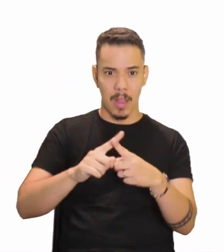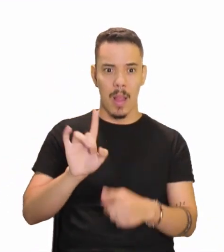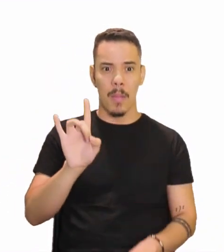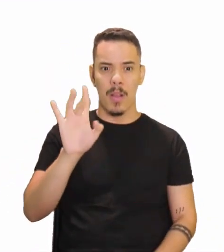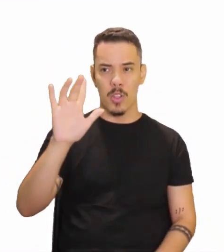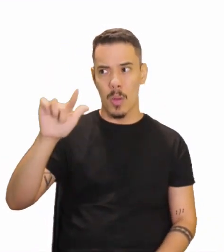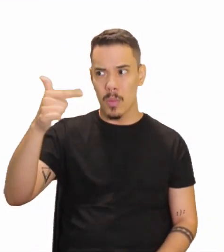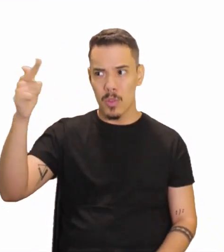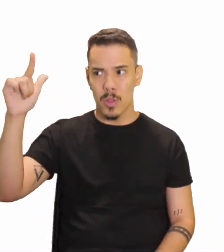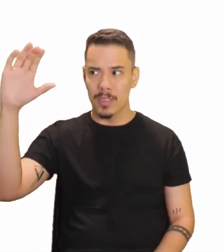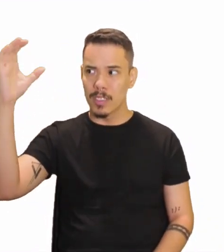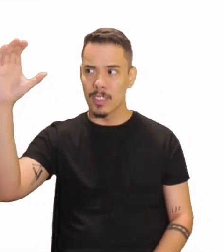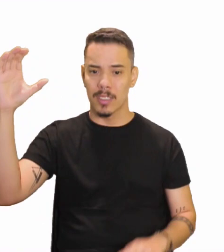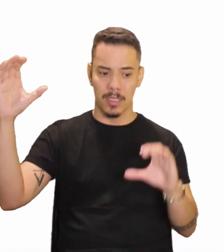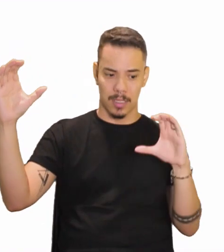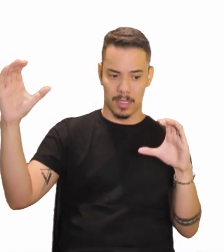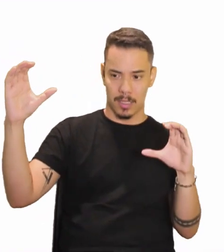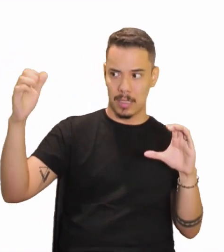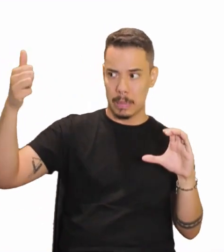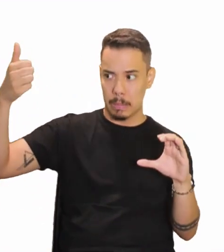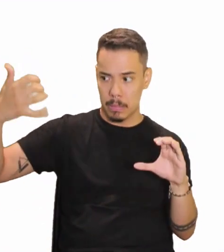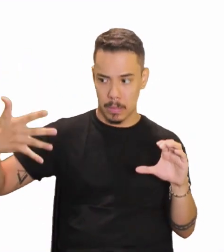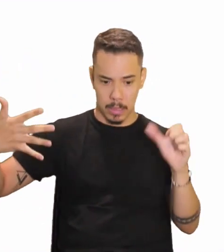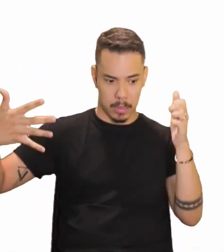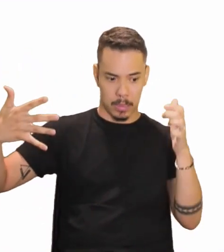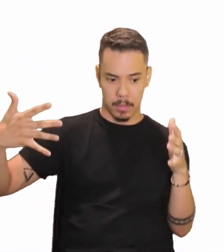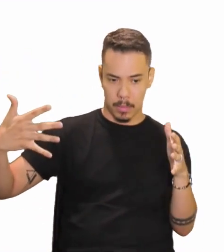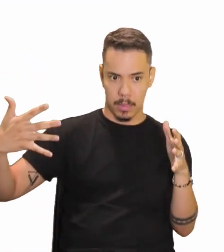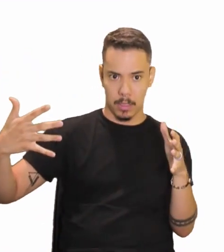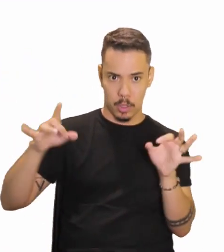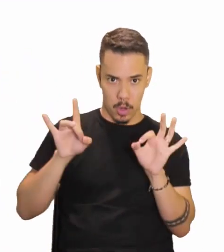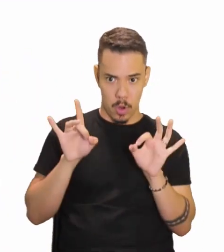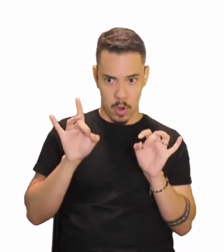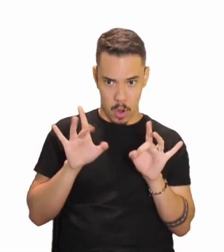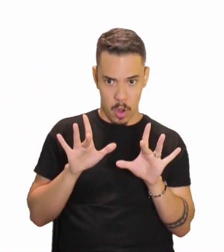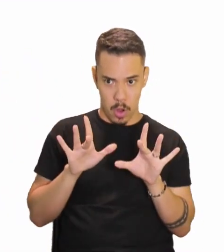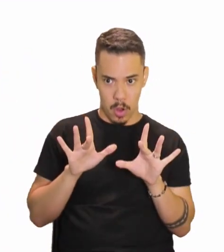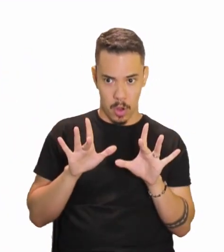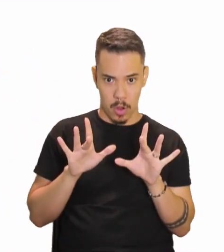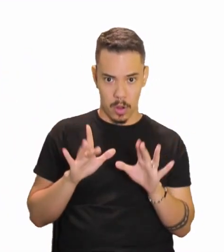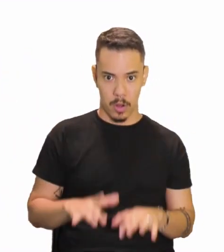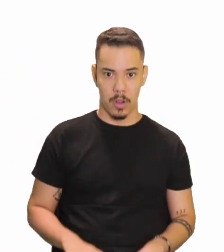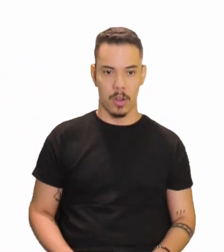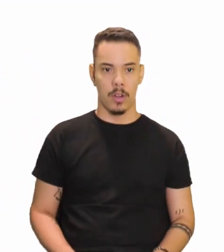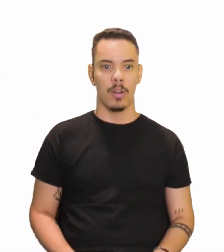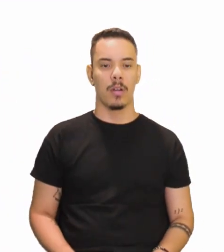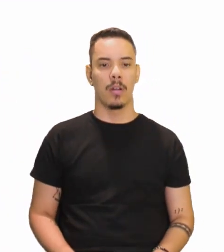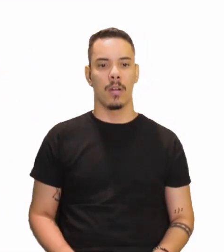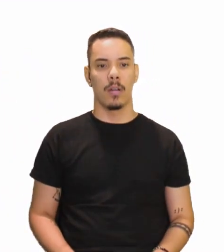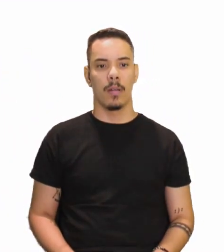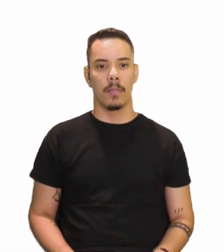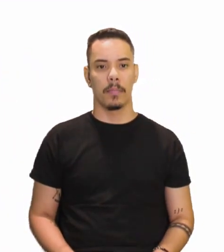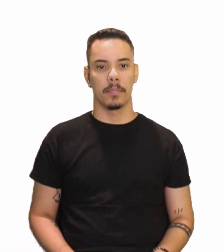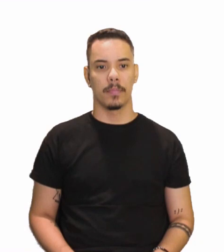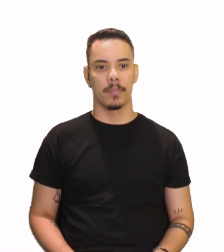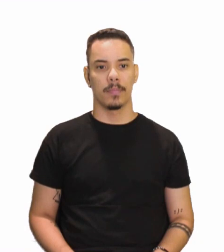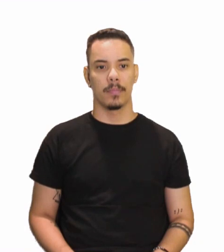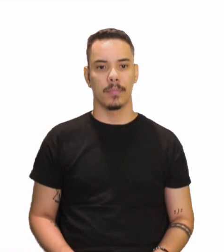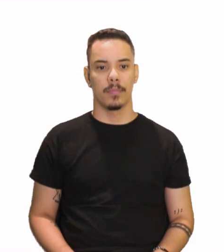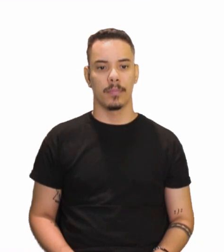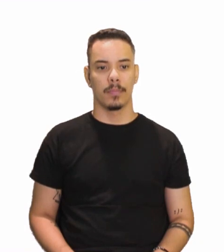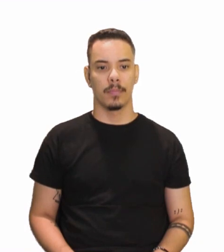para os outros cientistas G1 o comando da questão